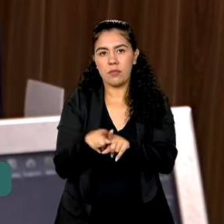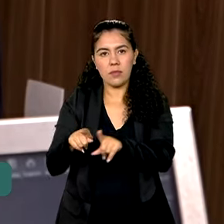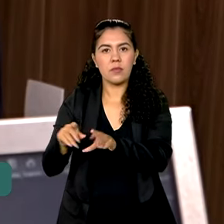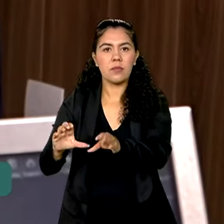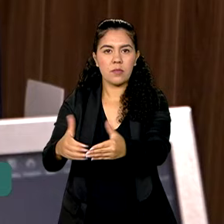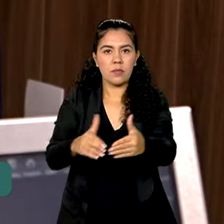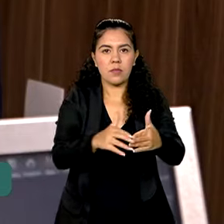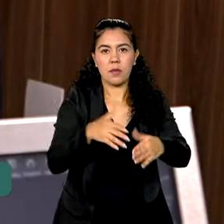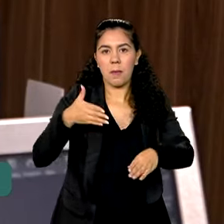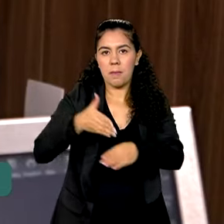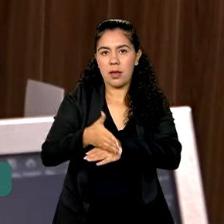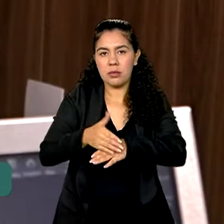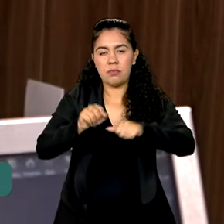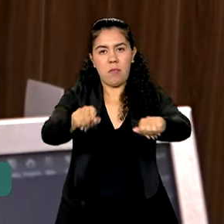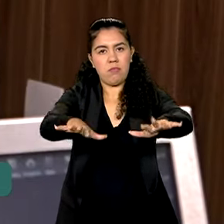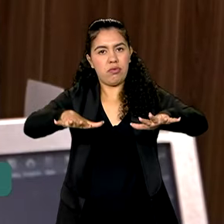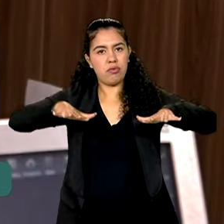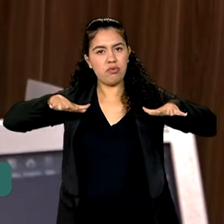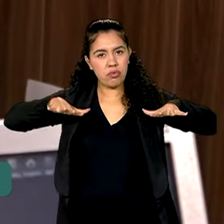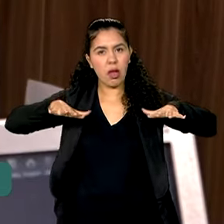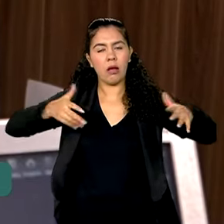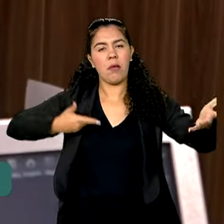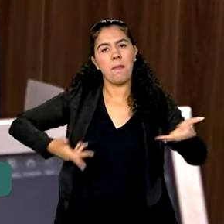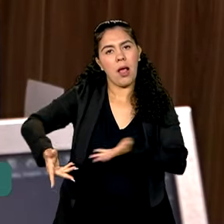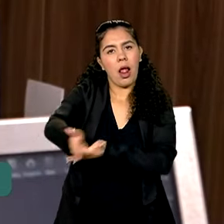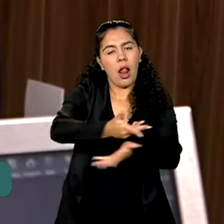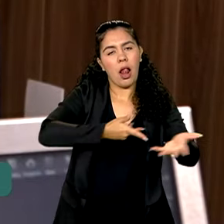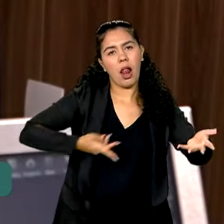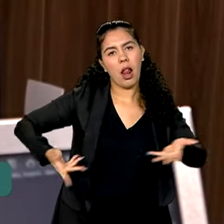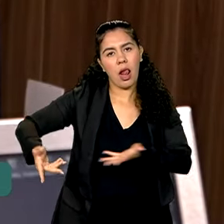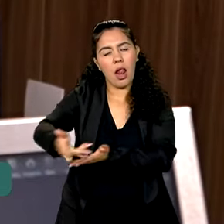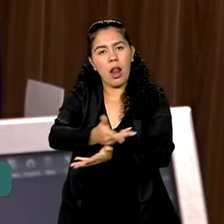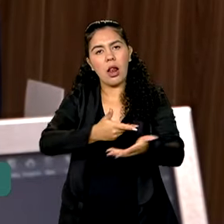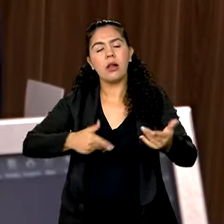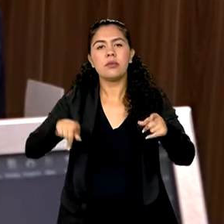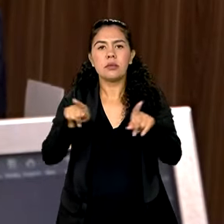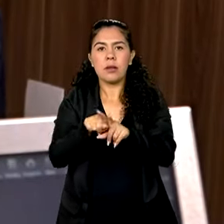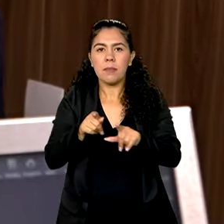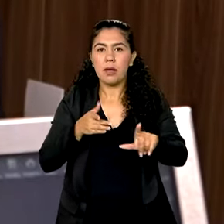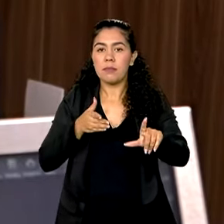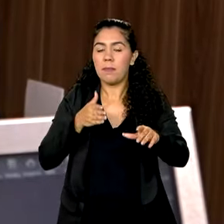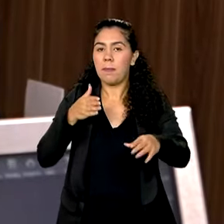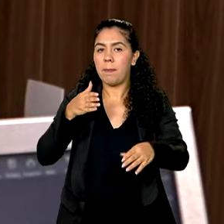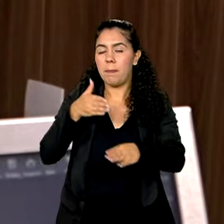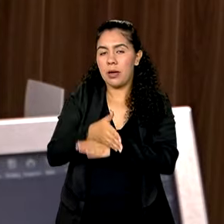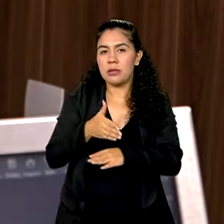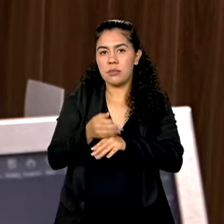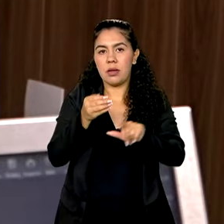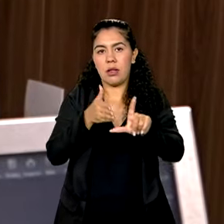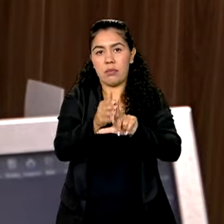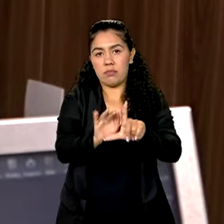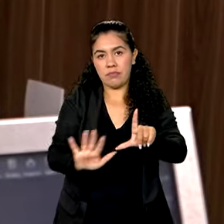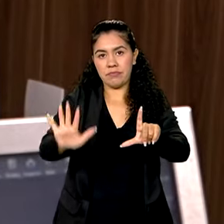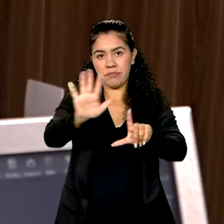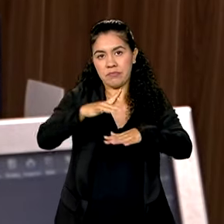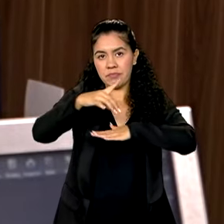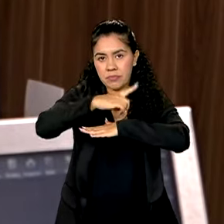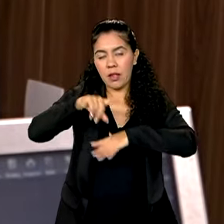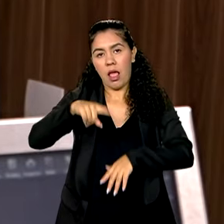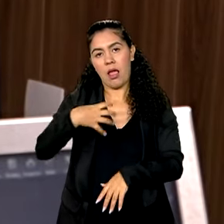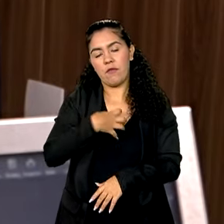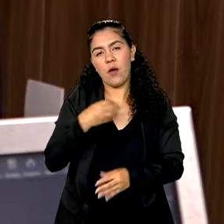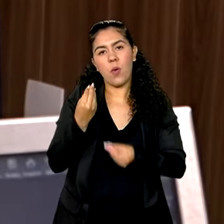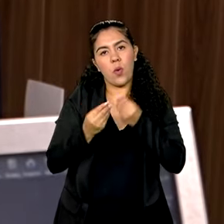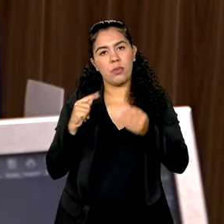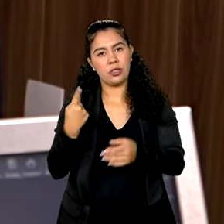plenárias presenciais e o povo participa diretamente da plataforma digital. Essa é a forma como nós estamos organizando o Plano